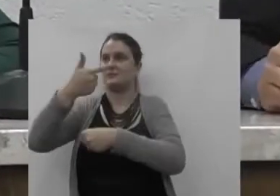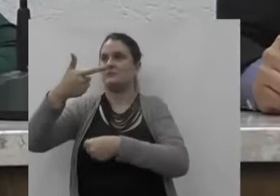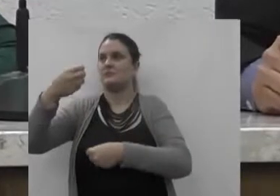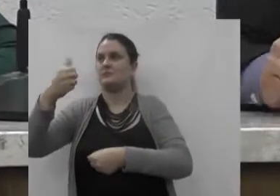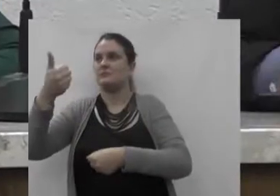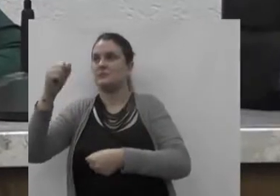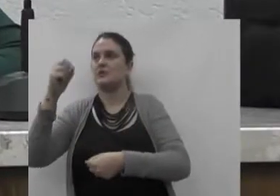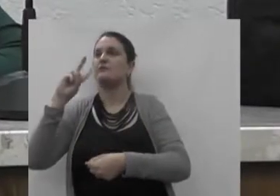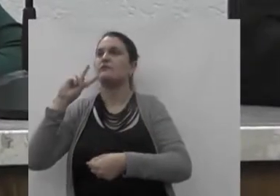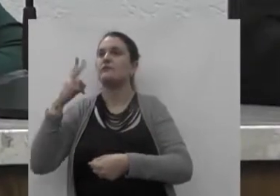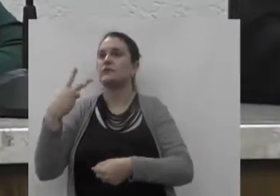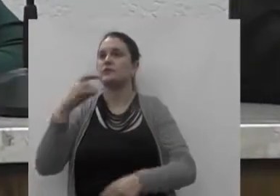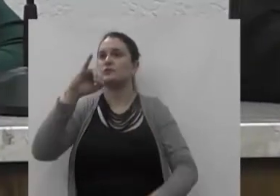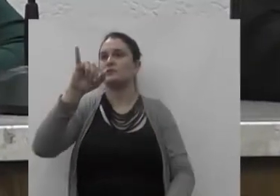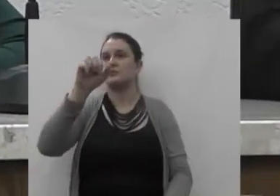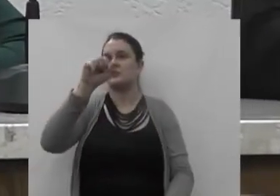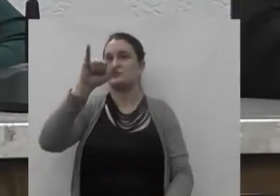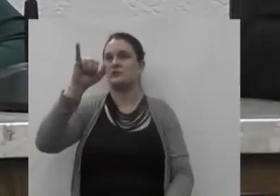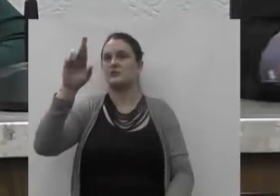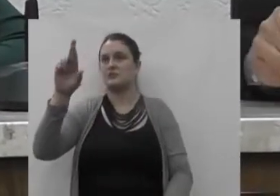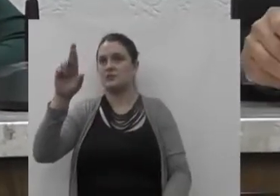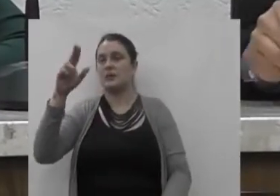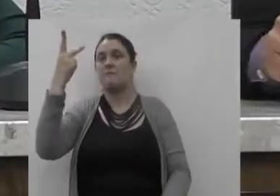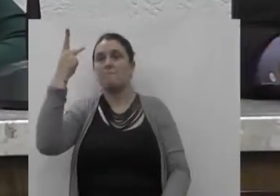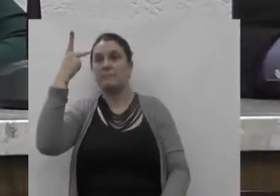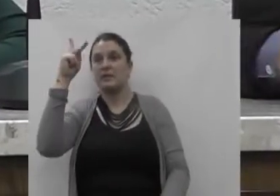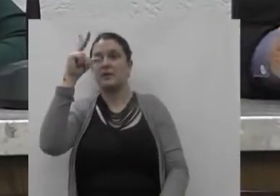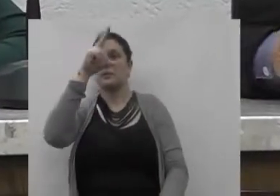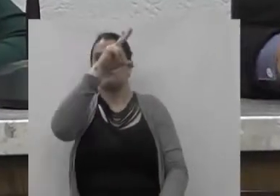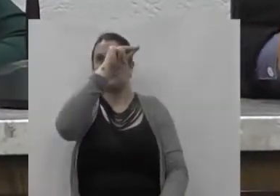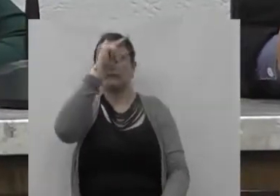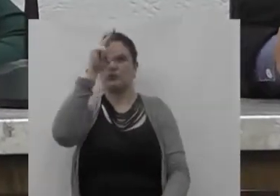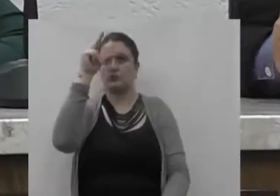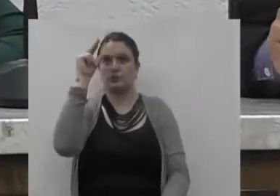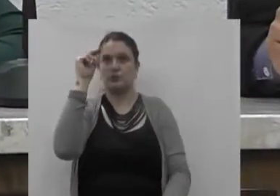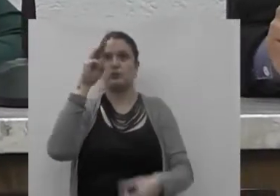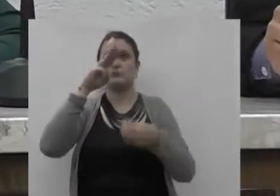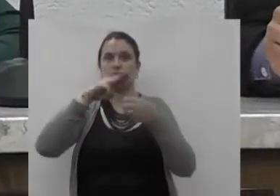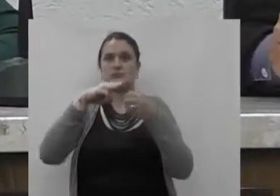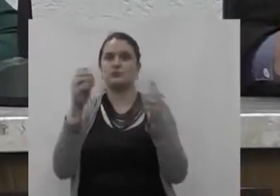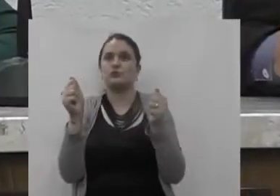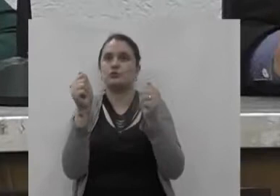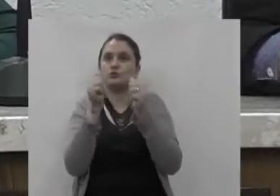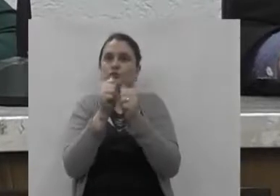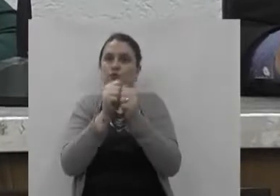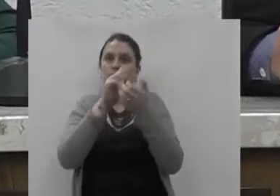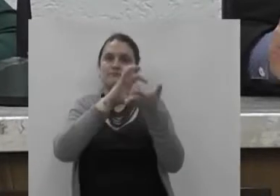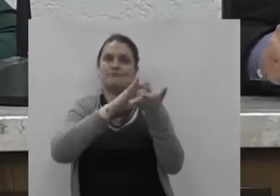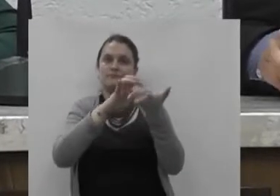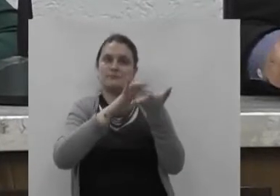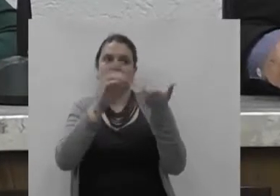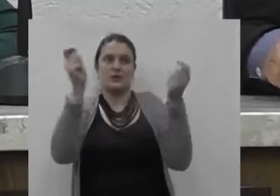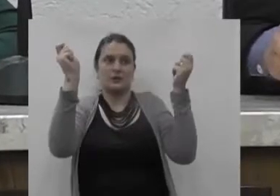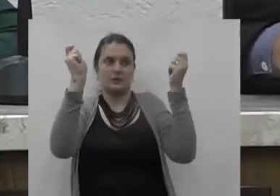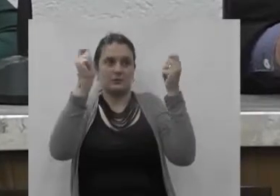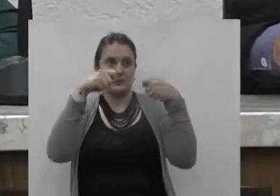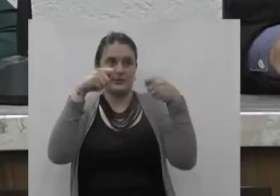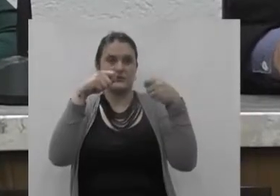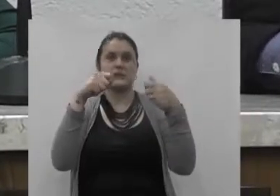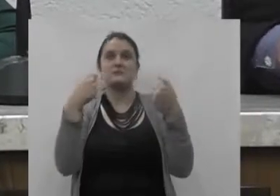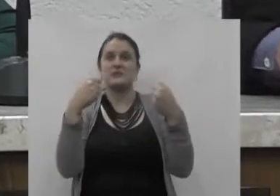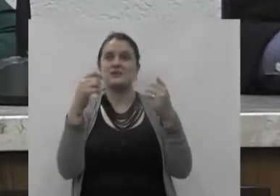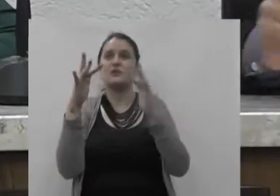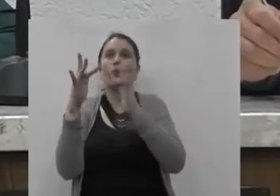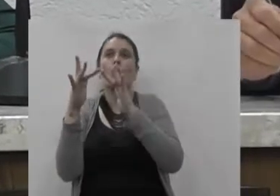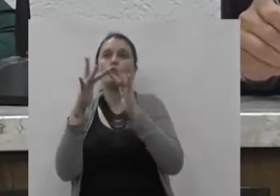46/2018 do vereador Jair Brunhago. Ao senhor prefeito municipal, para que, juntamente com a secretaria competente, que